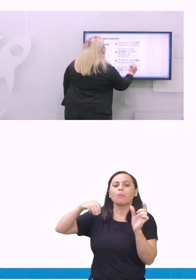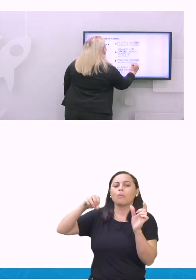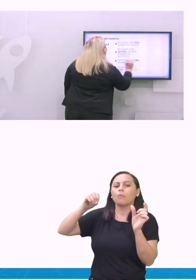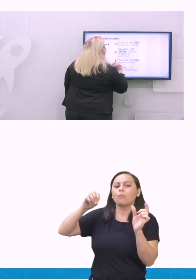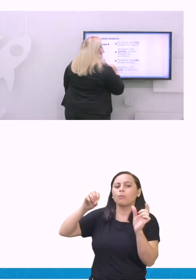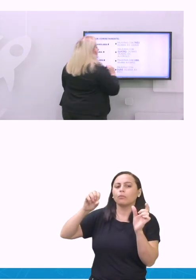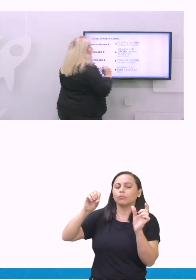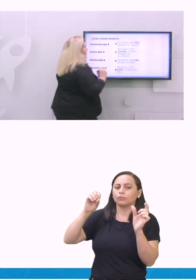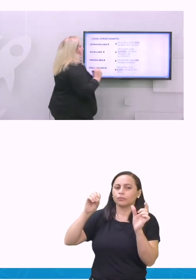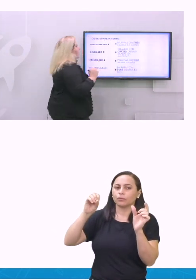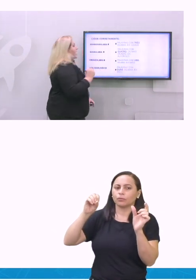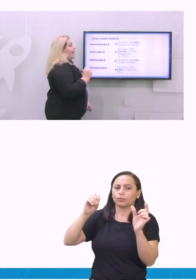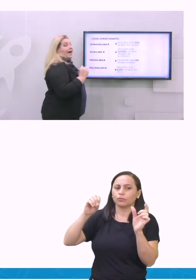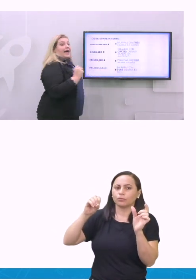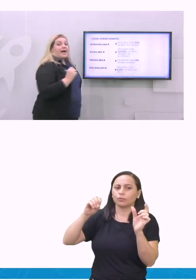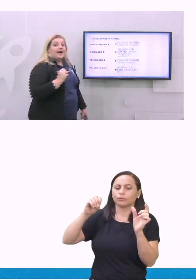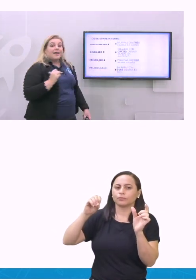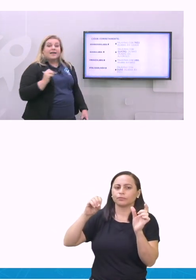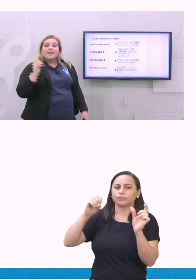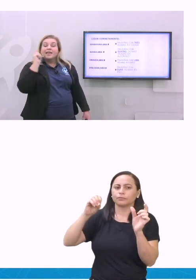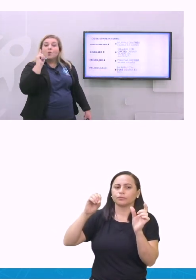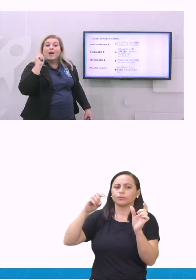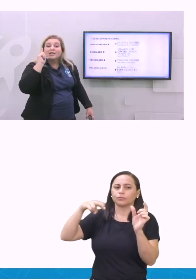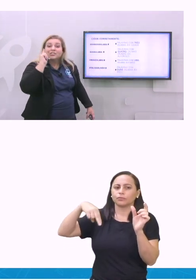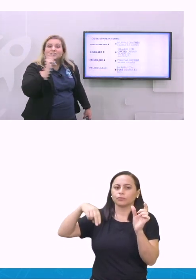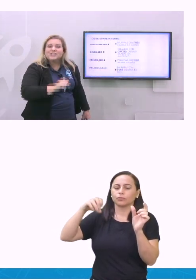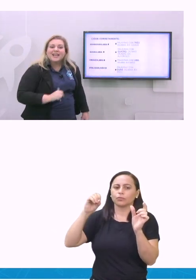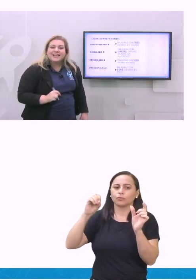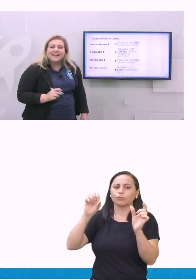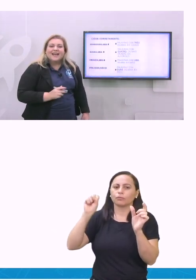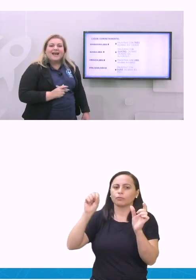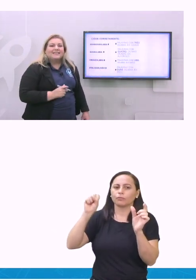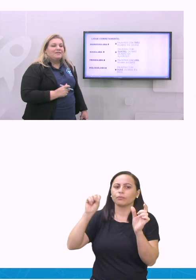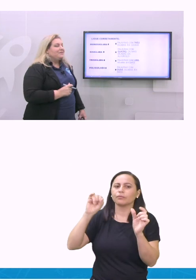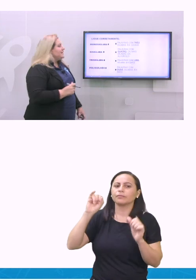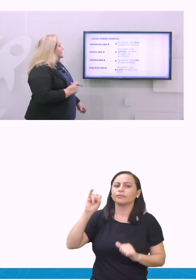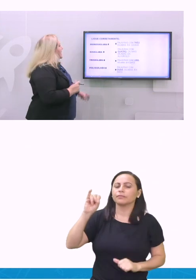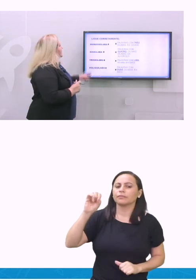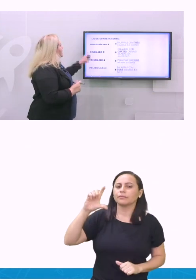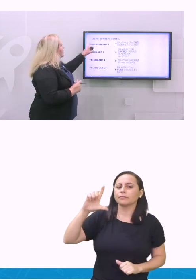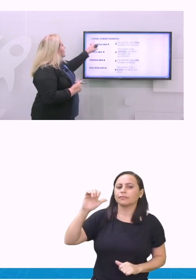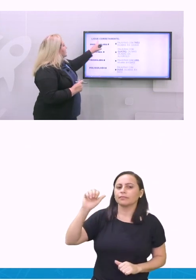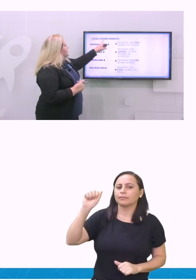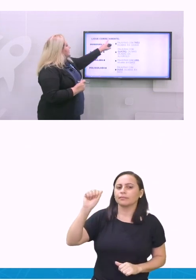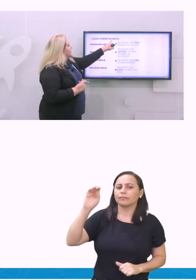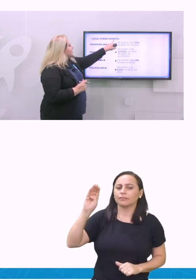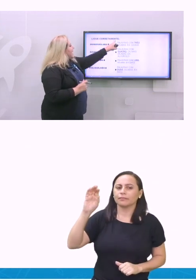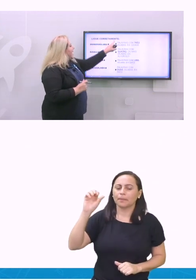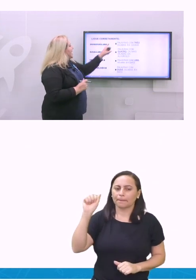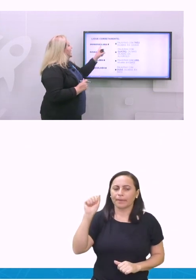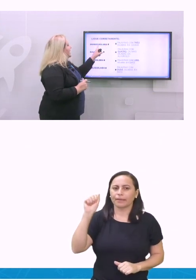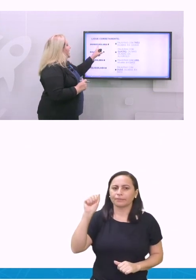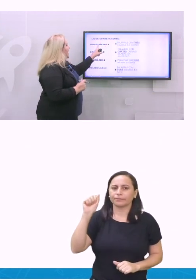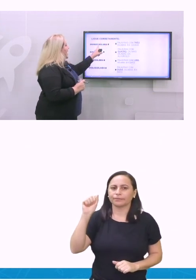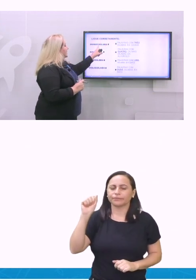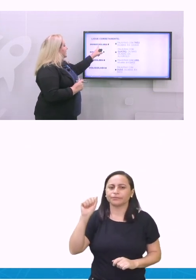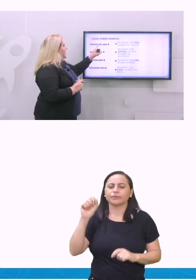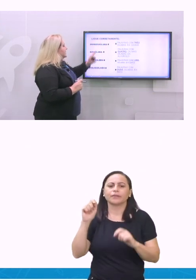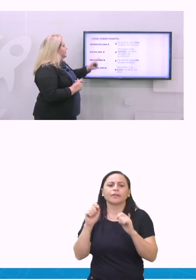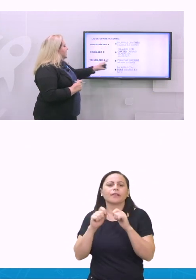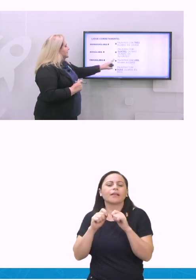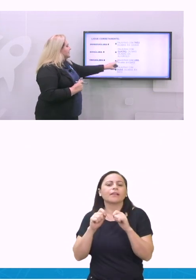exemplo, mão. Ah, eu achei a definição. Então, nós vamos ligar